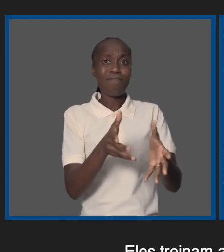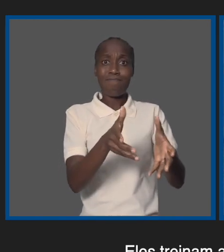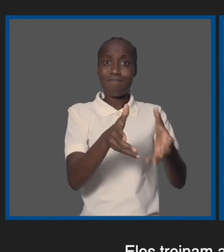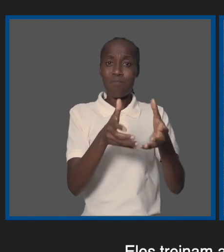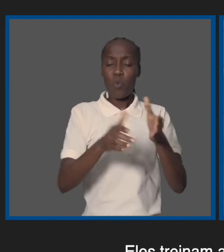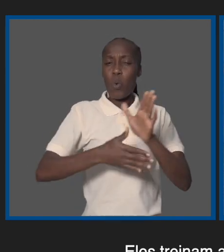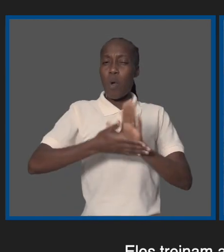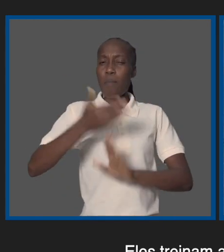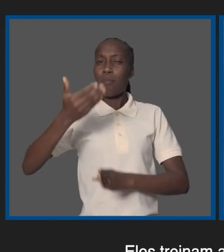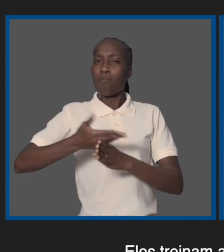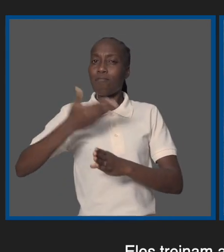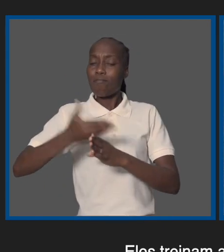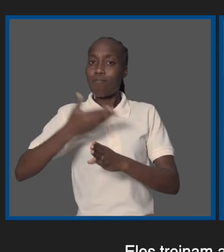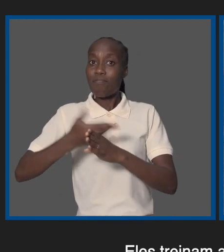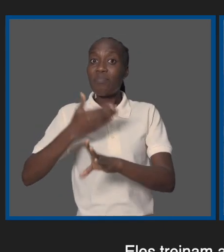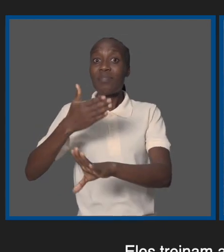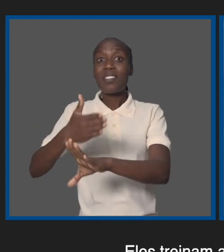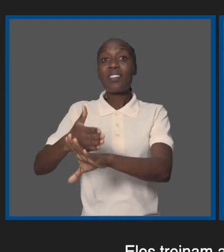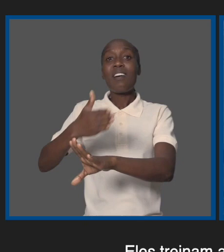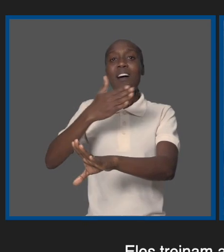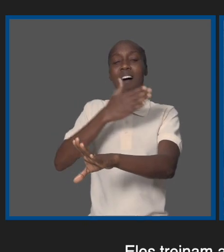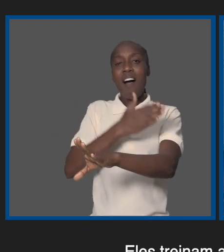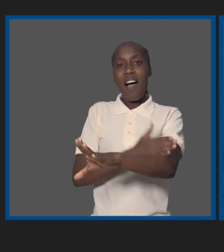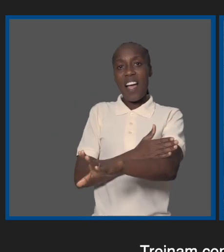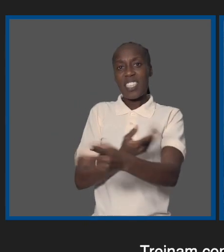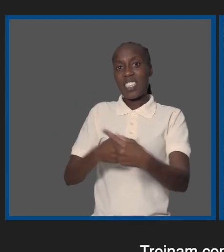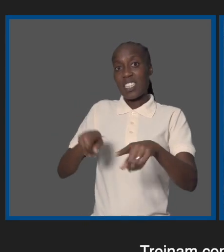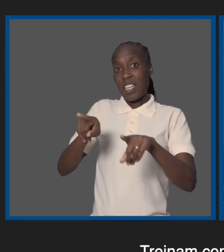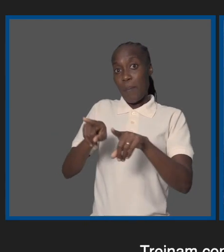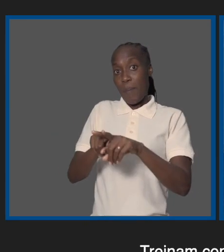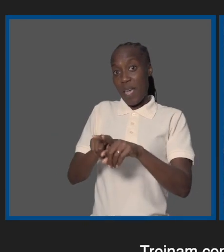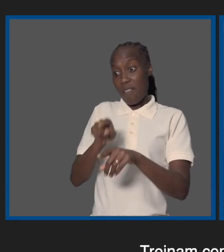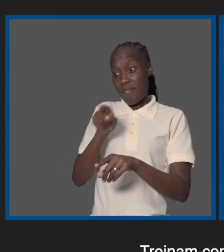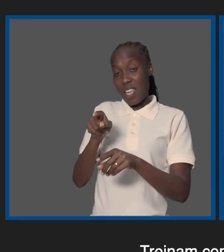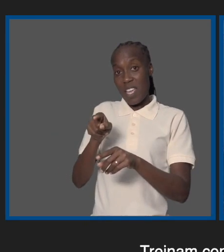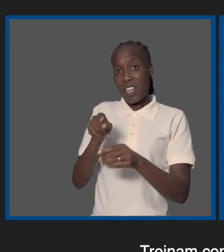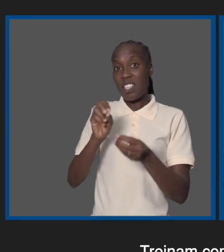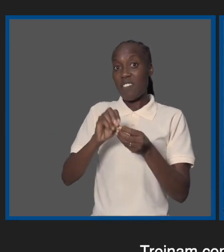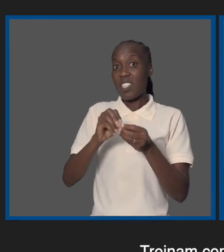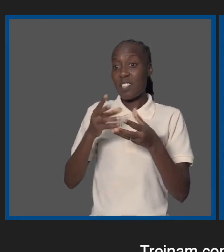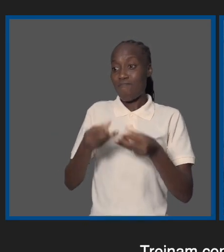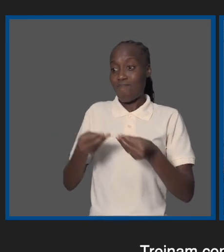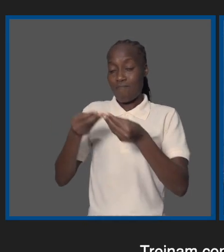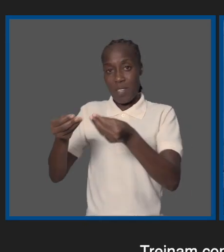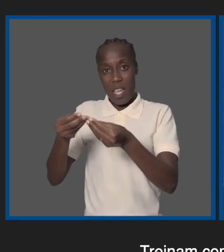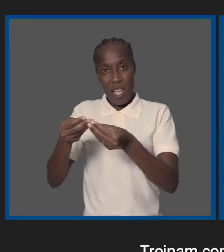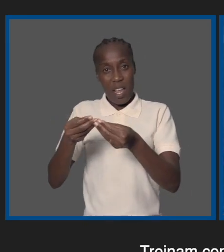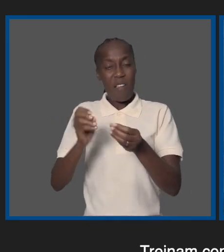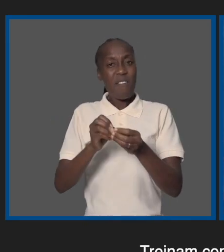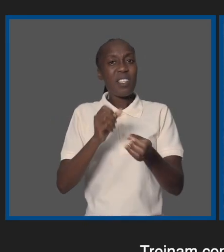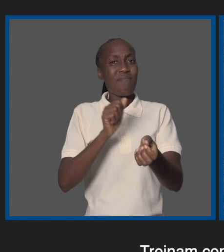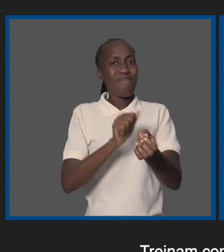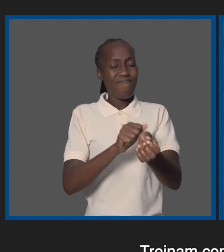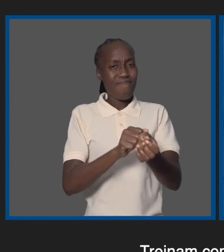aparelhos, eles primeiro treinam aqui a força muscular, a marcha, treinam como andar com os auxiliares de marcha, que